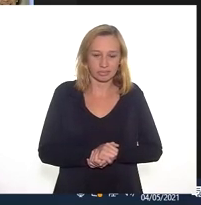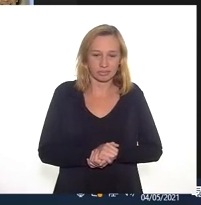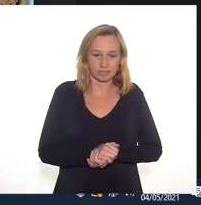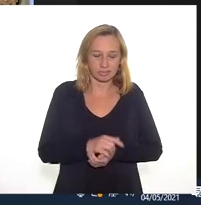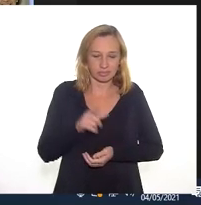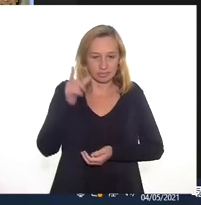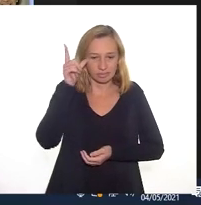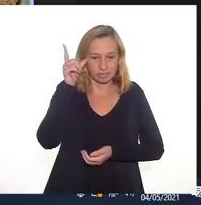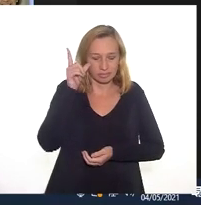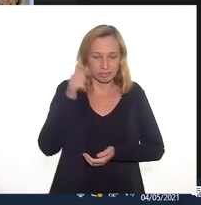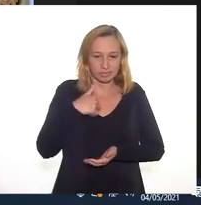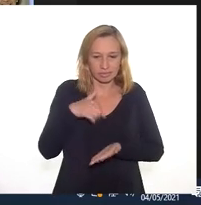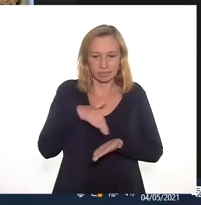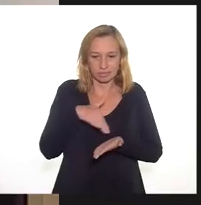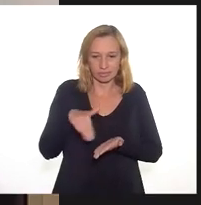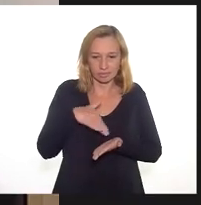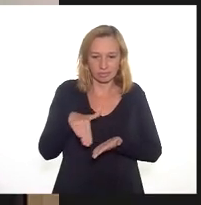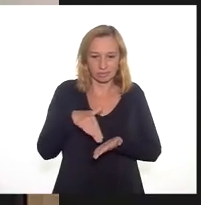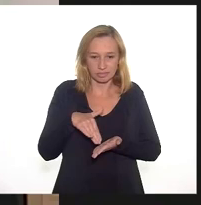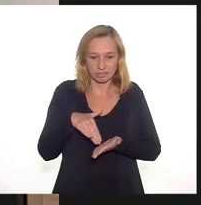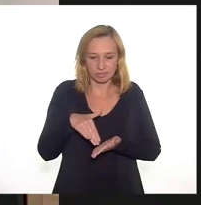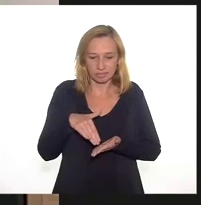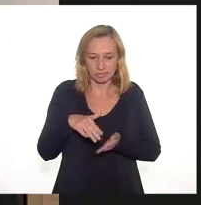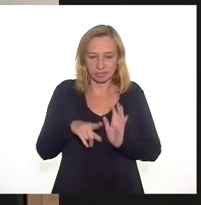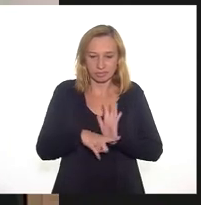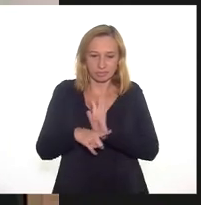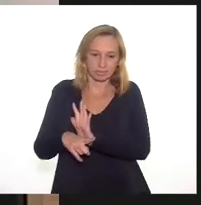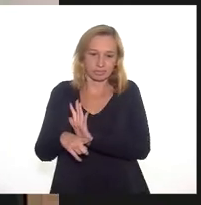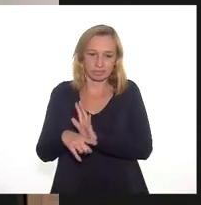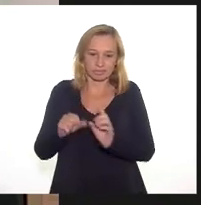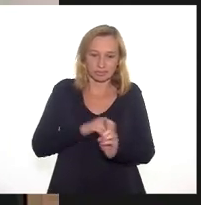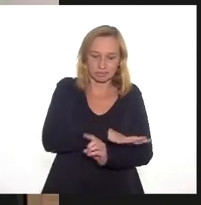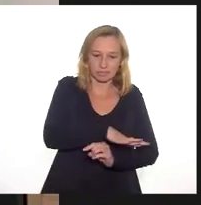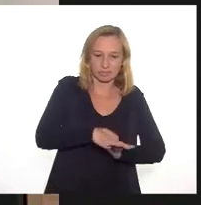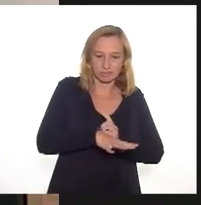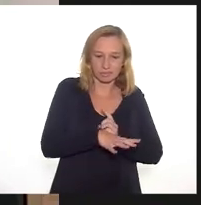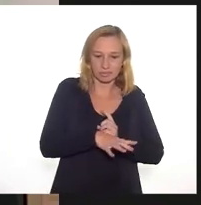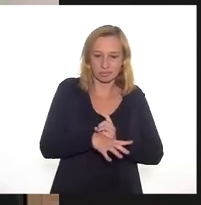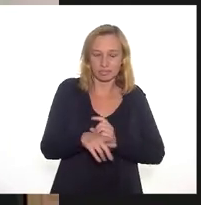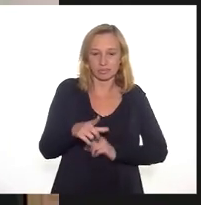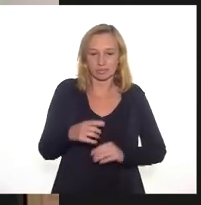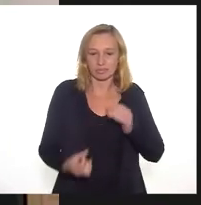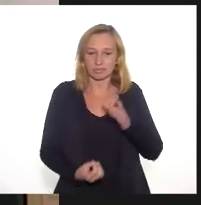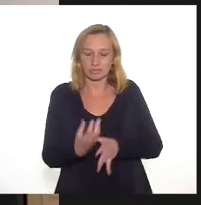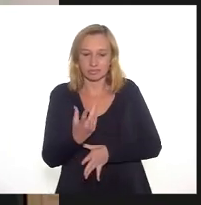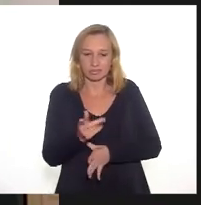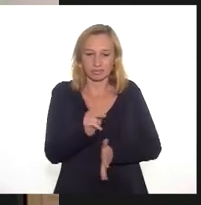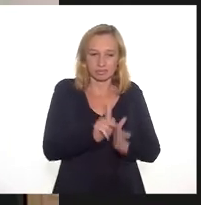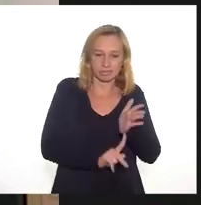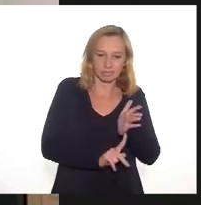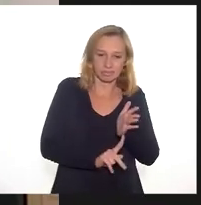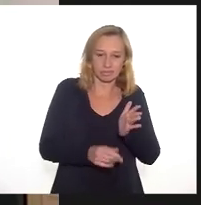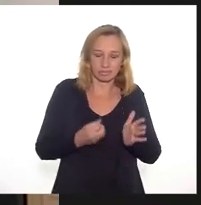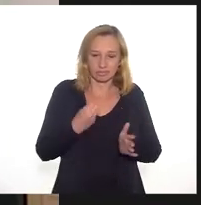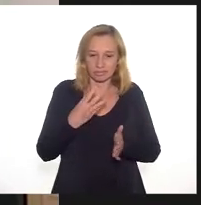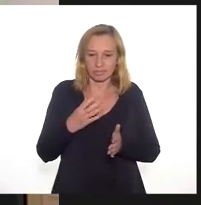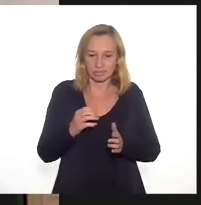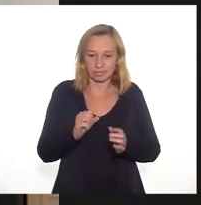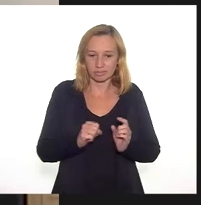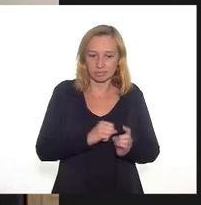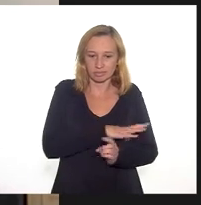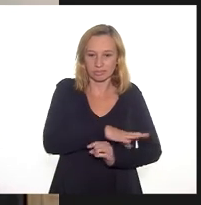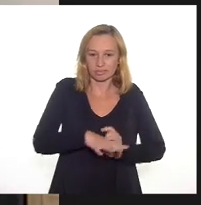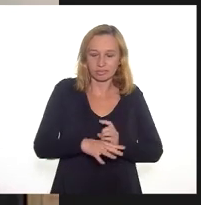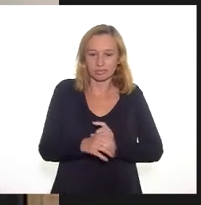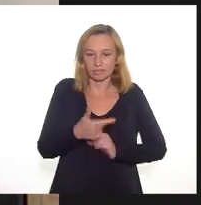Lucinha, quando eu fui secretária de assistência social, eu criei um projeto chamado Gol Social, em